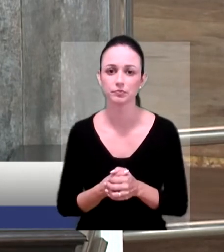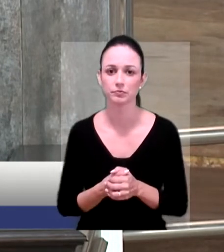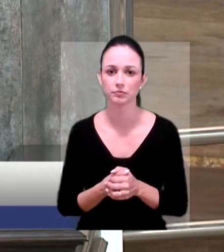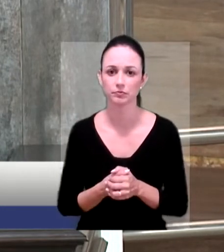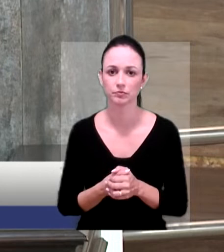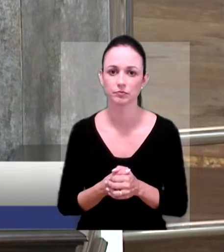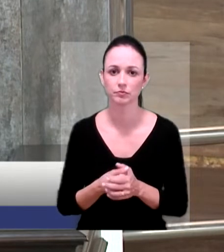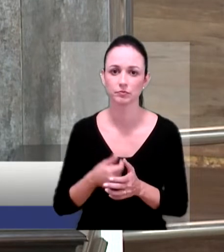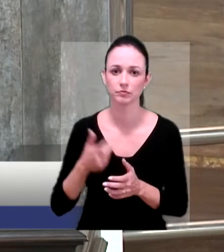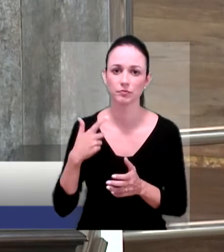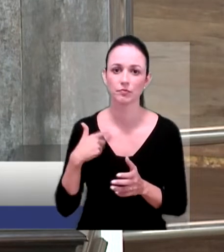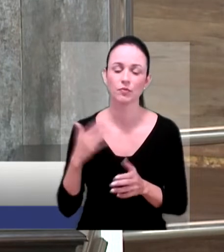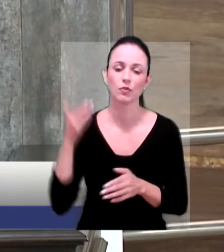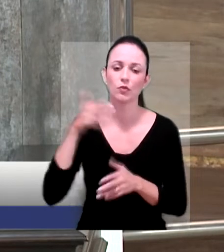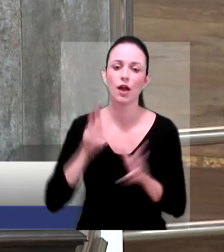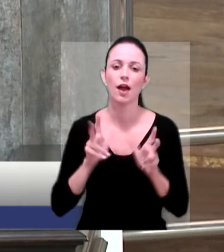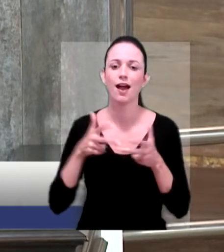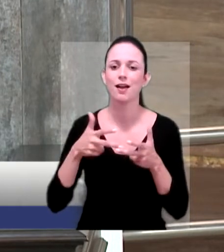Itapuí, no qual